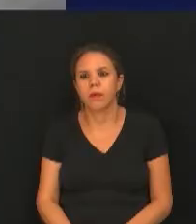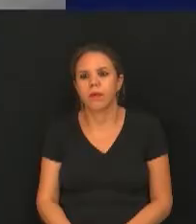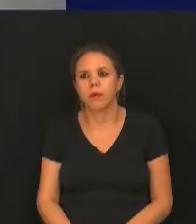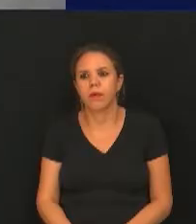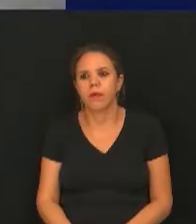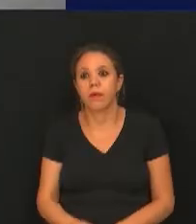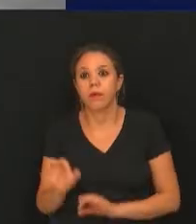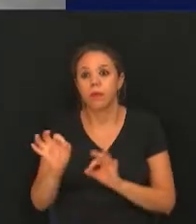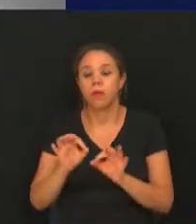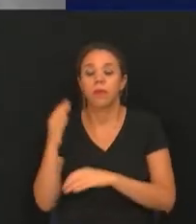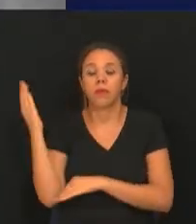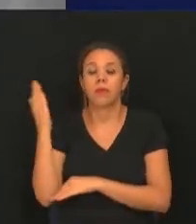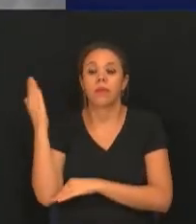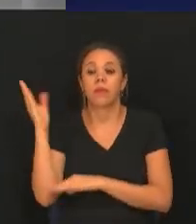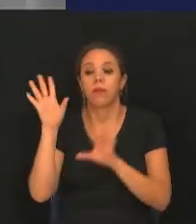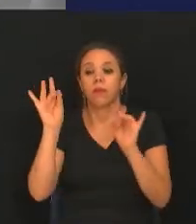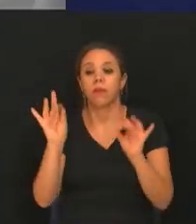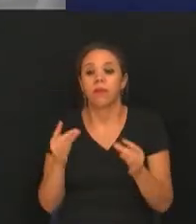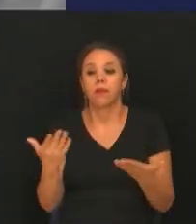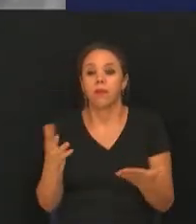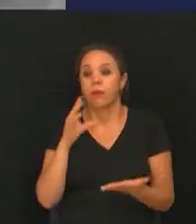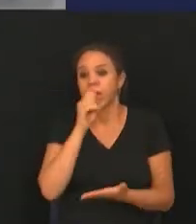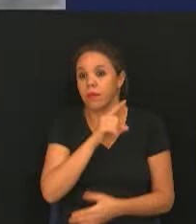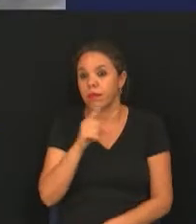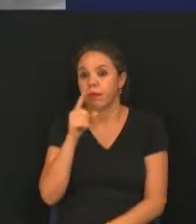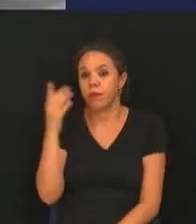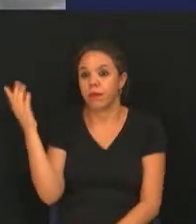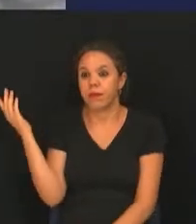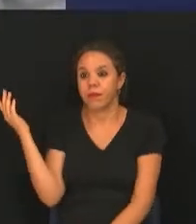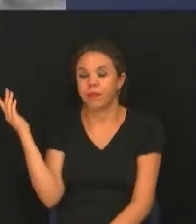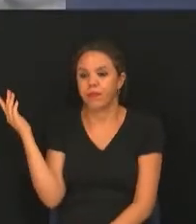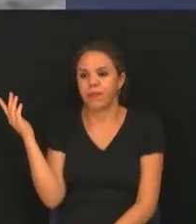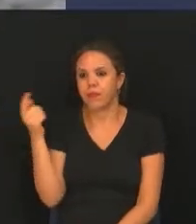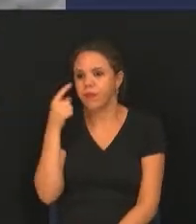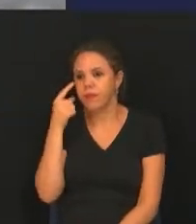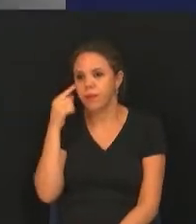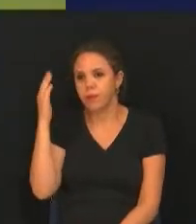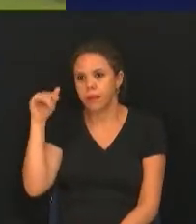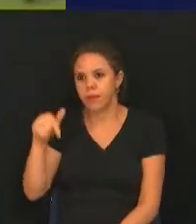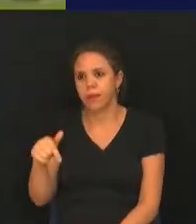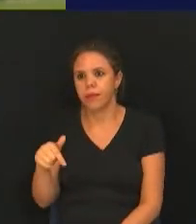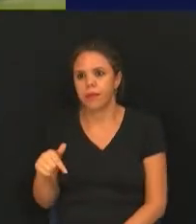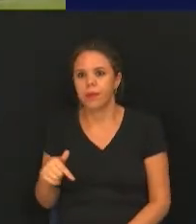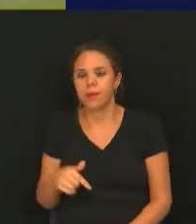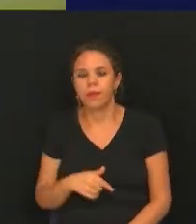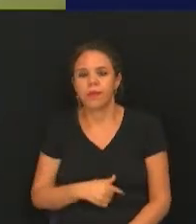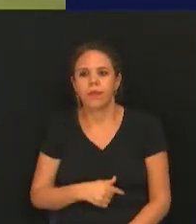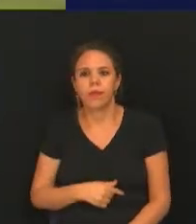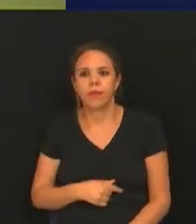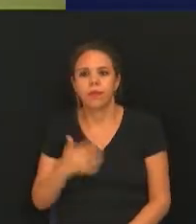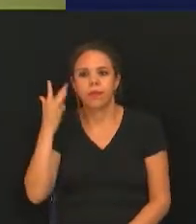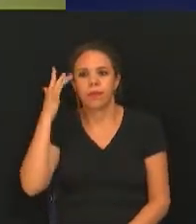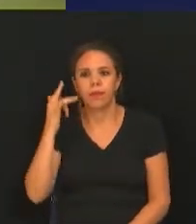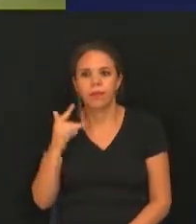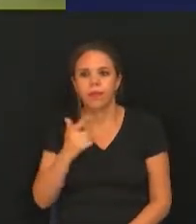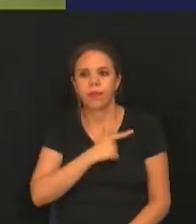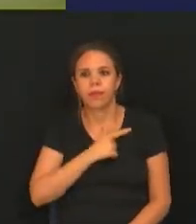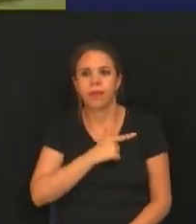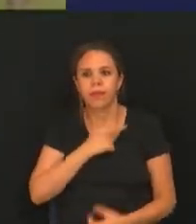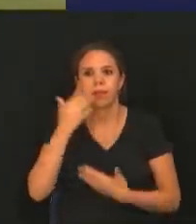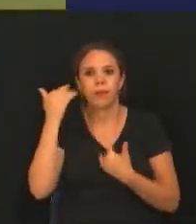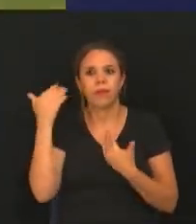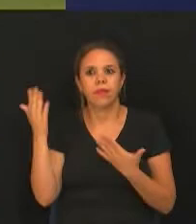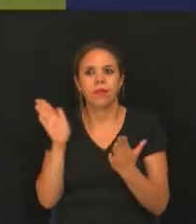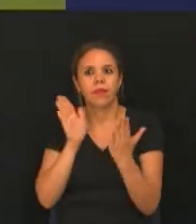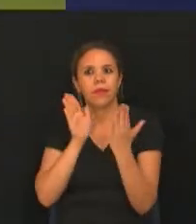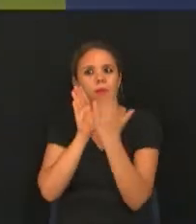Detalhes de como vai ficar o tempo para sábado e domingo, você fica sabendo aqui. É amanhã, Guarani e Ponte se enfrentam